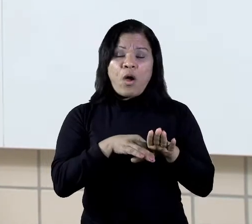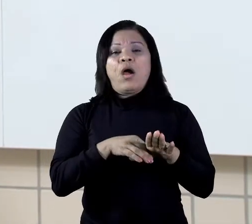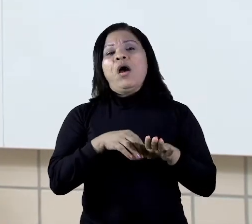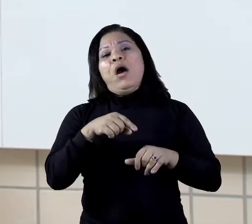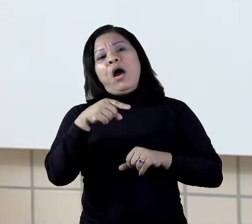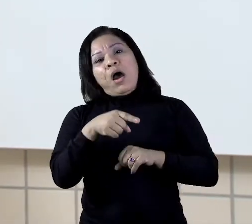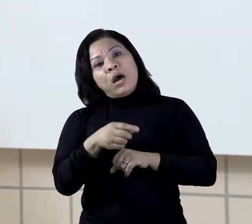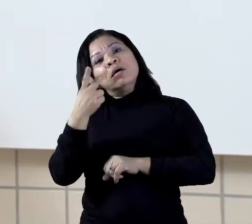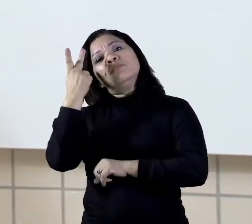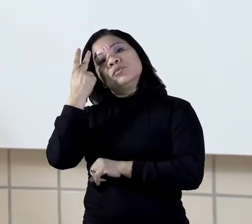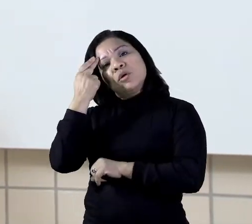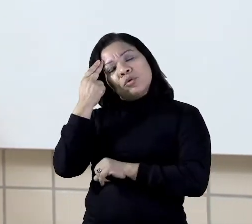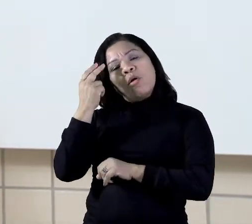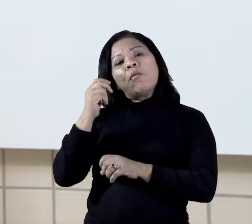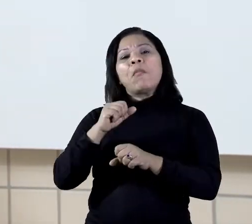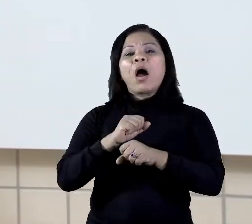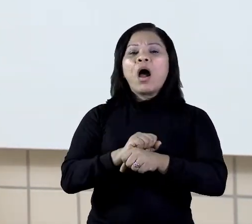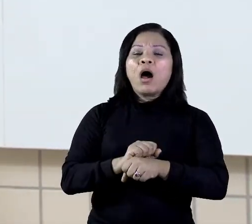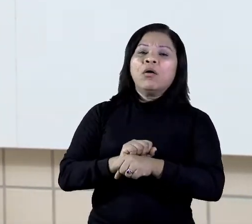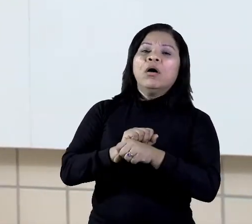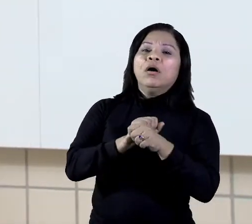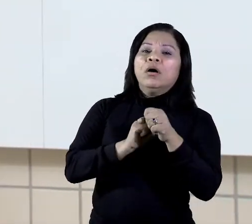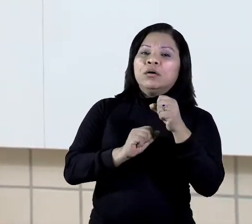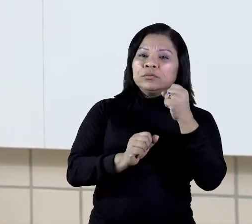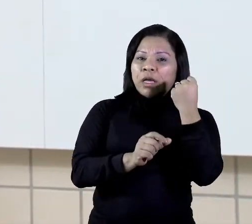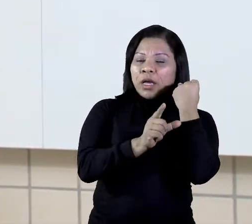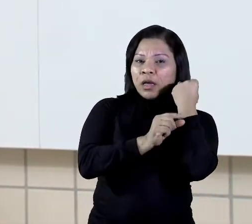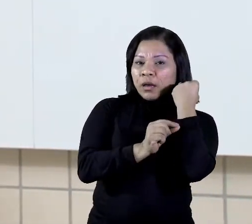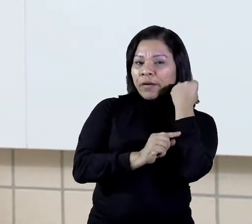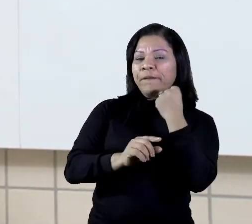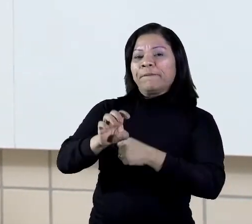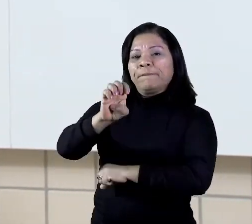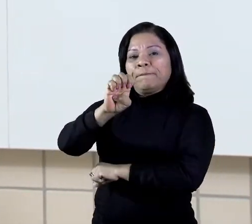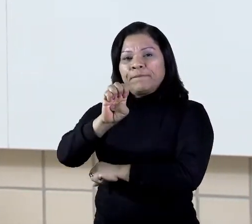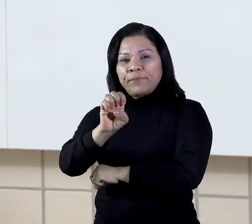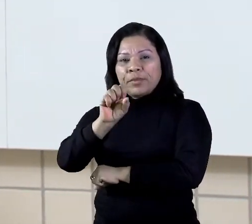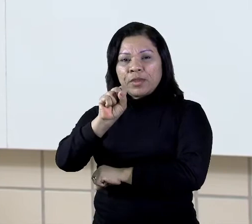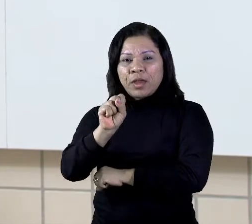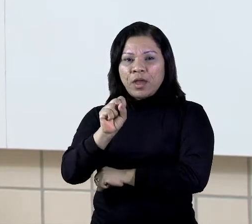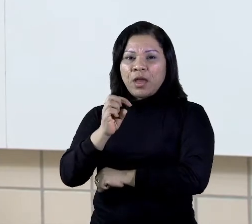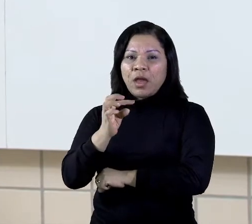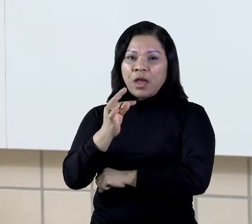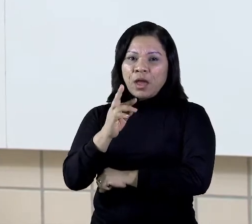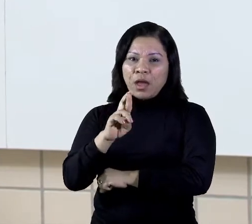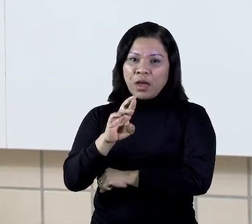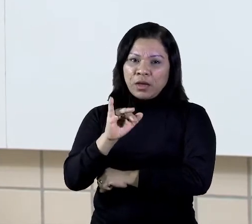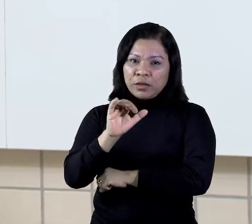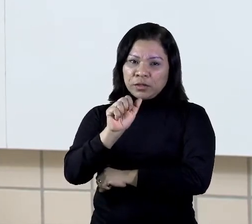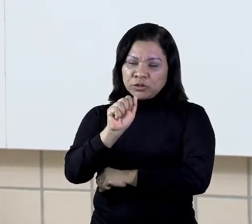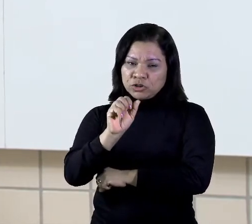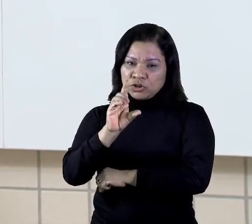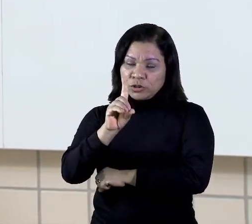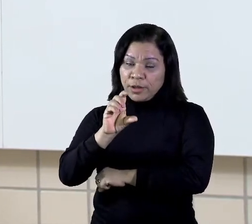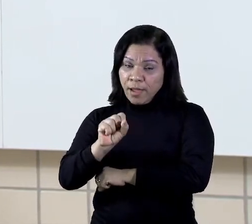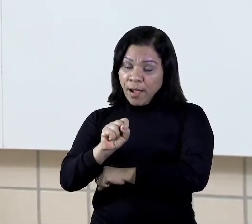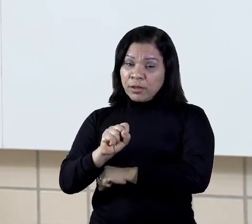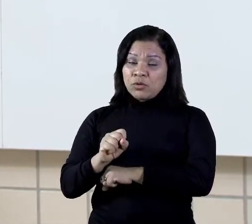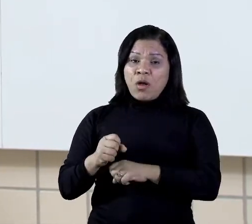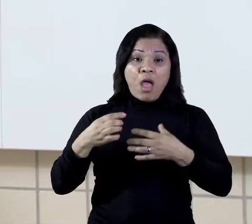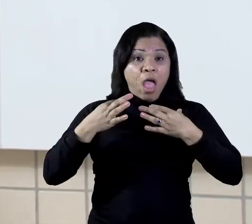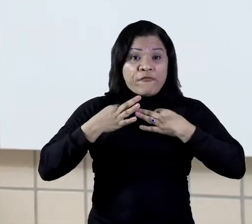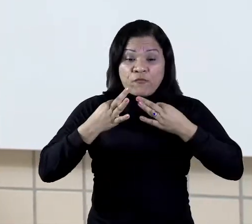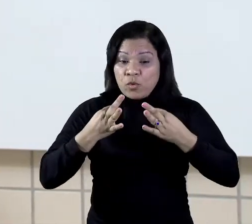o músculo esquelético, ele é estriado, ele apresenta estrias transversais e ele é voluntário à nossa vontade.